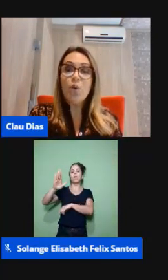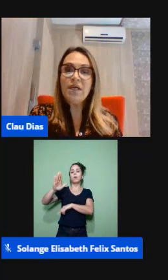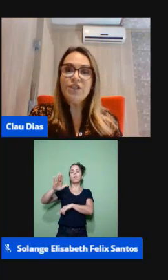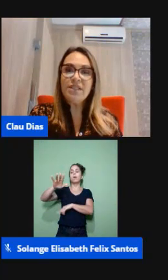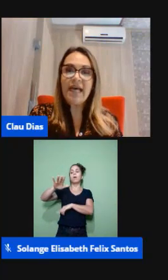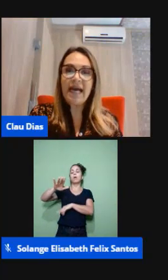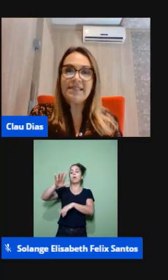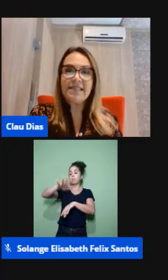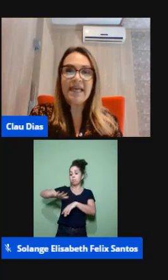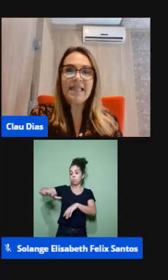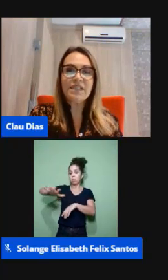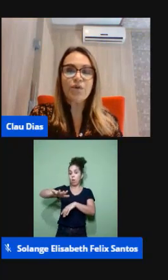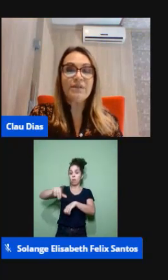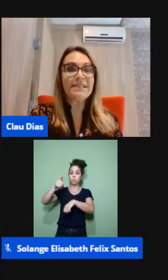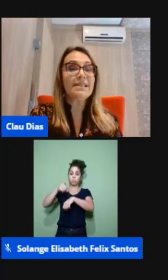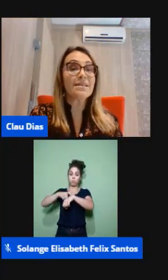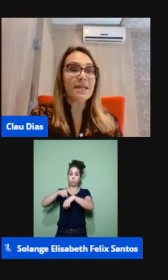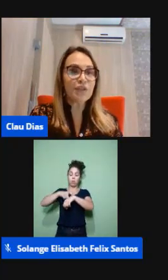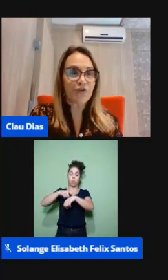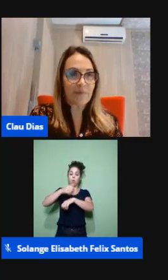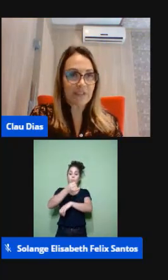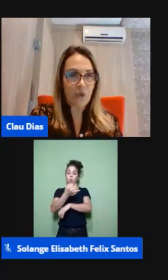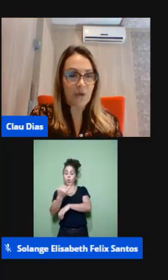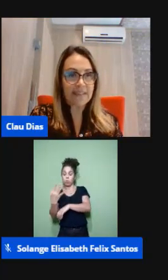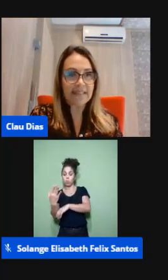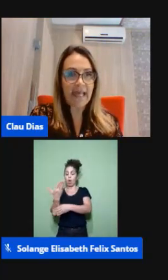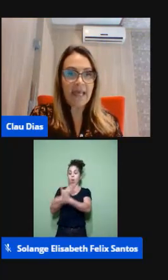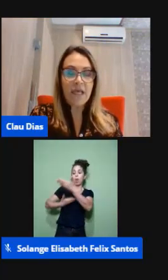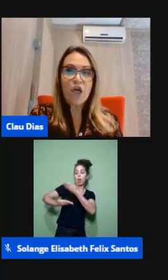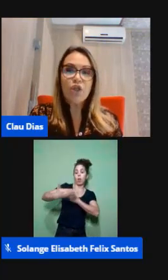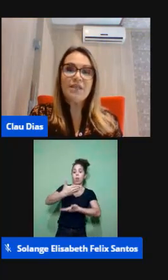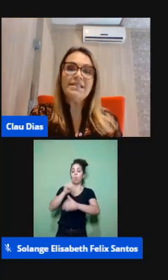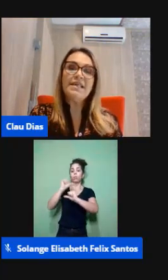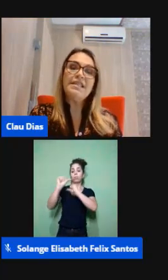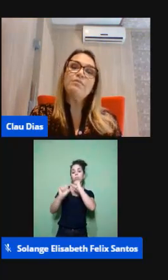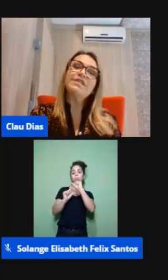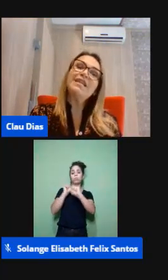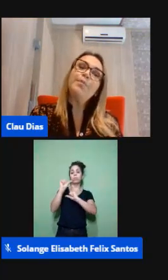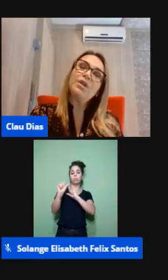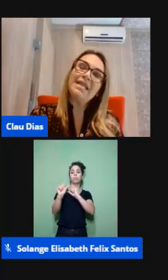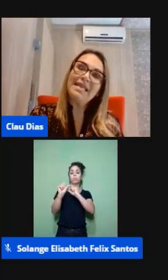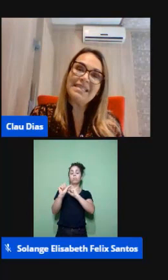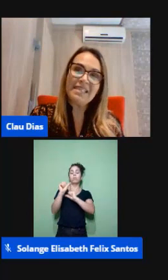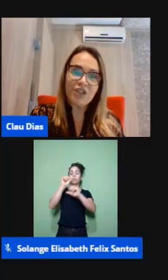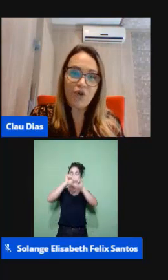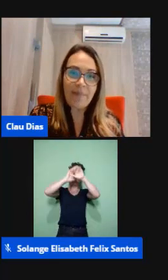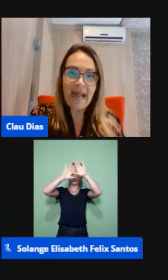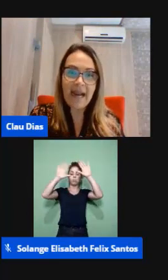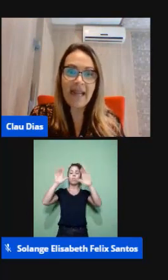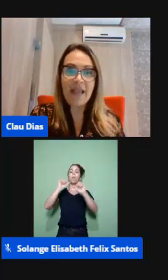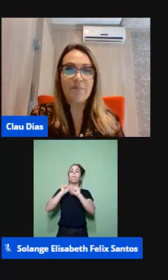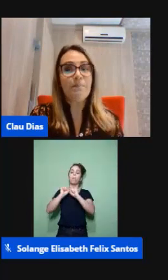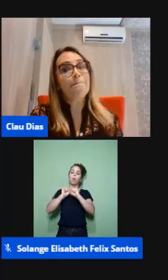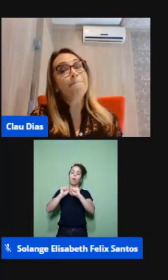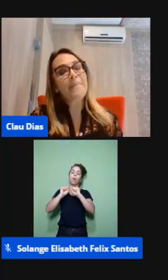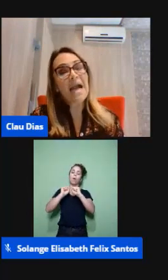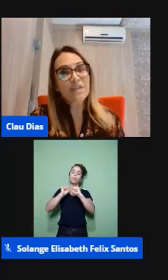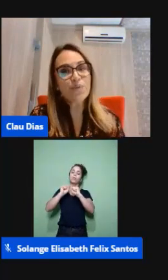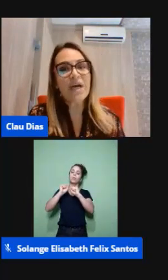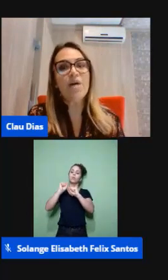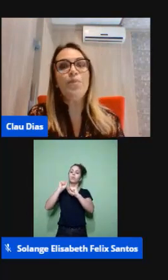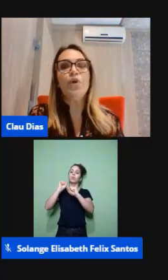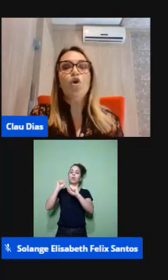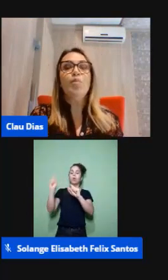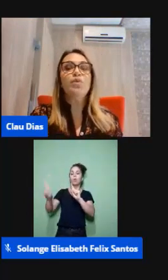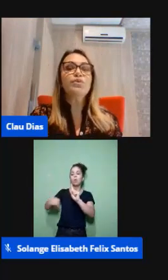tempo, quantidades, relações e transformações, né? Nós entendemos que ele poderia se desdobrar em